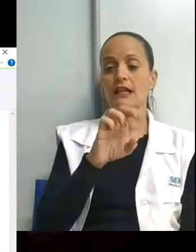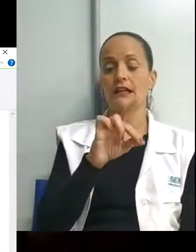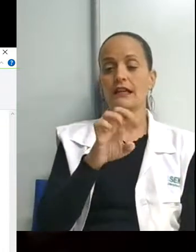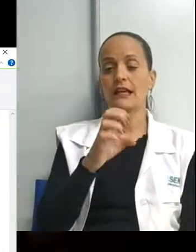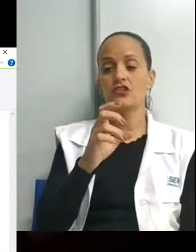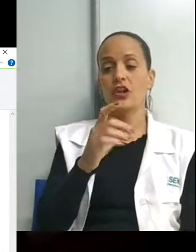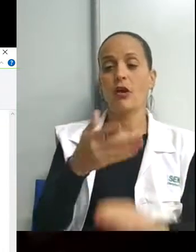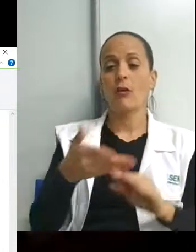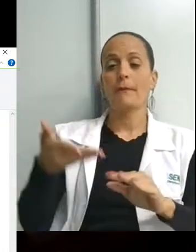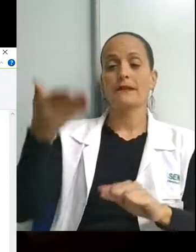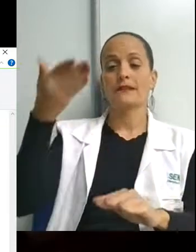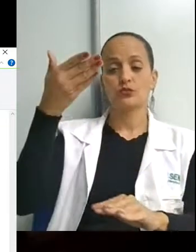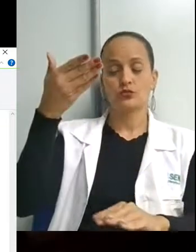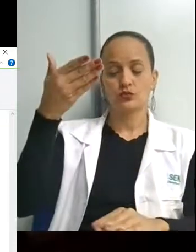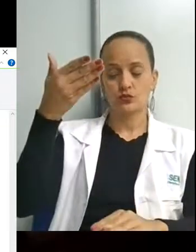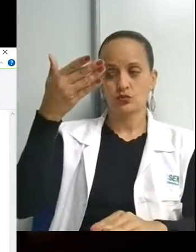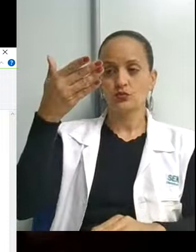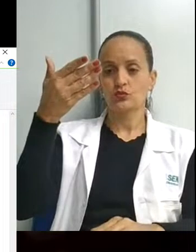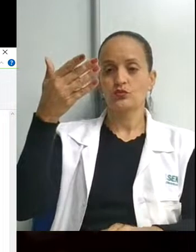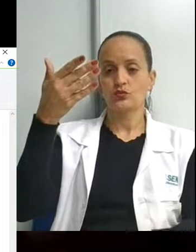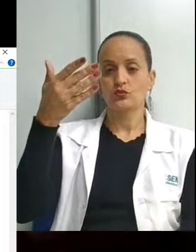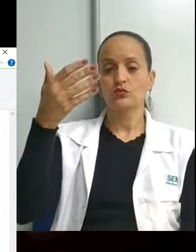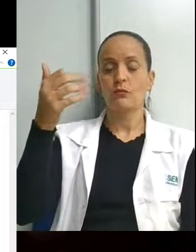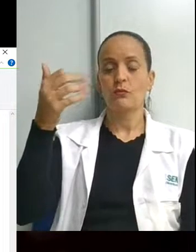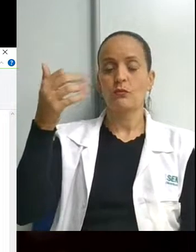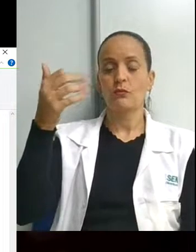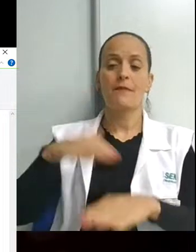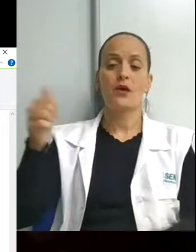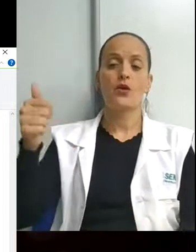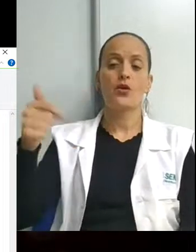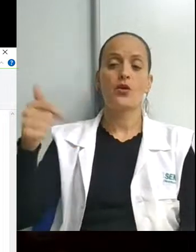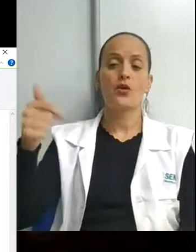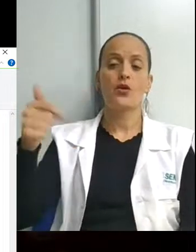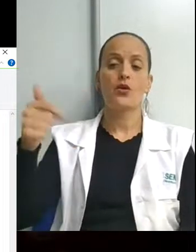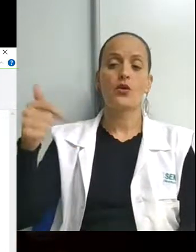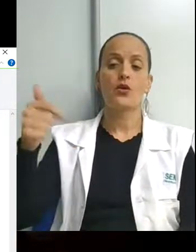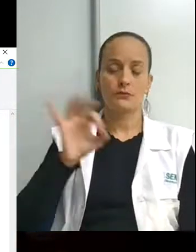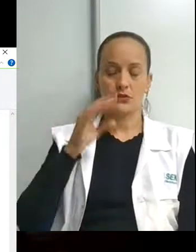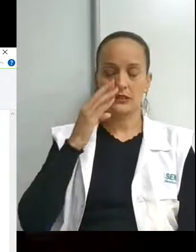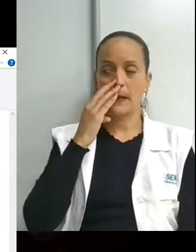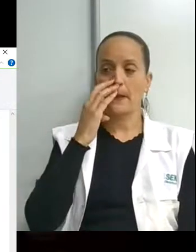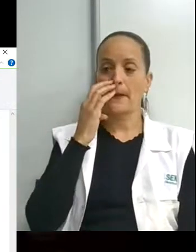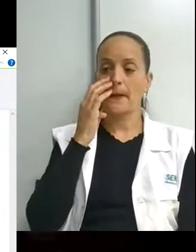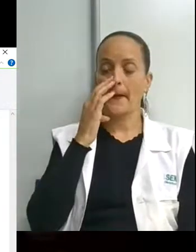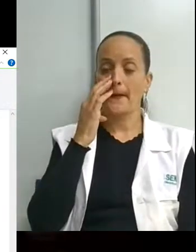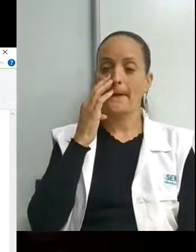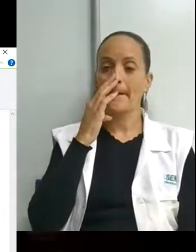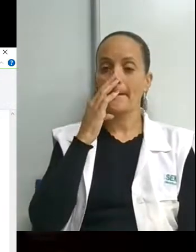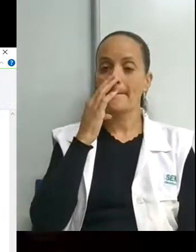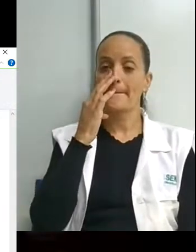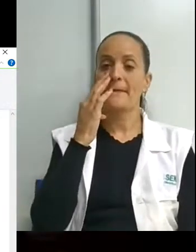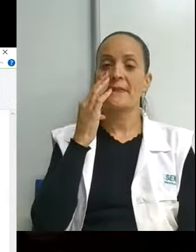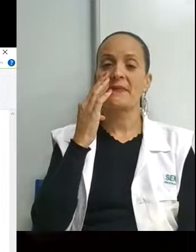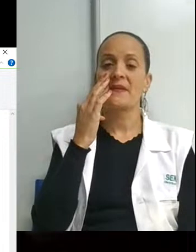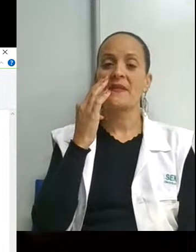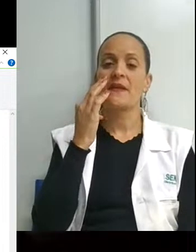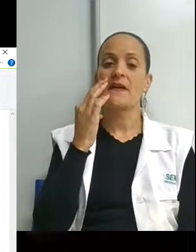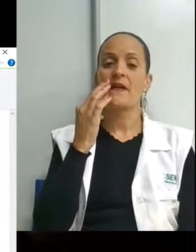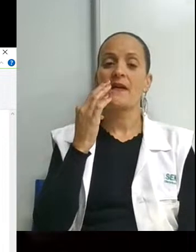superior a 5 quê? 5%. Então, a queda de tensão total aqui deu